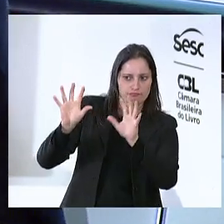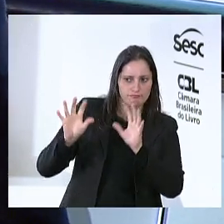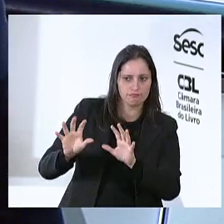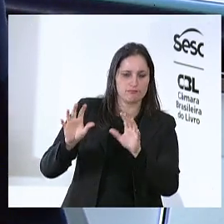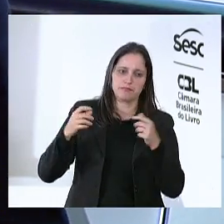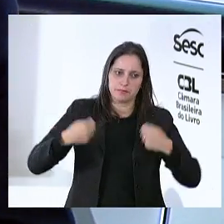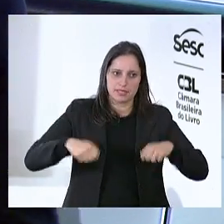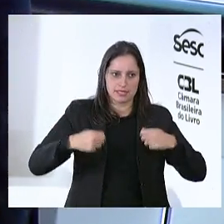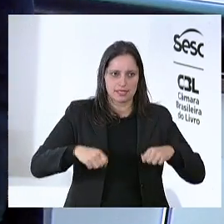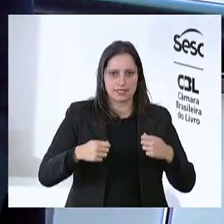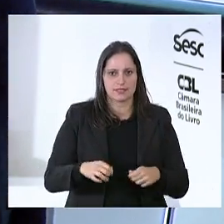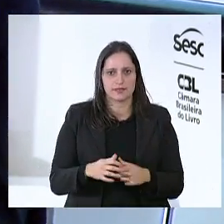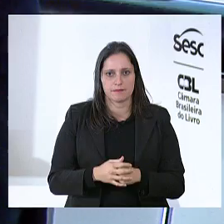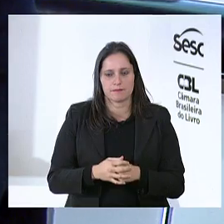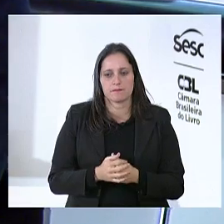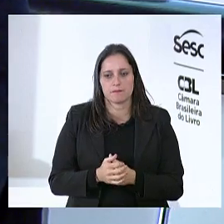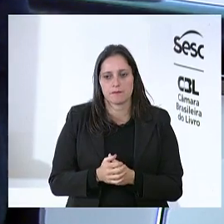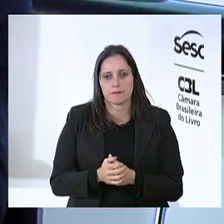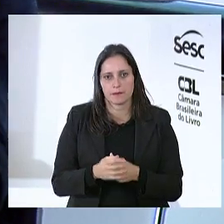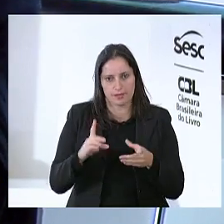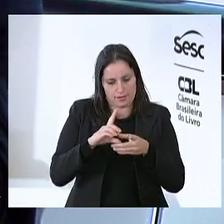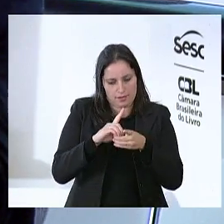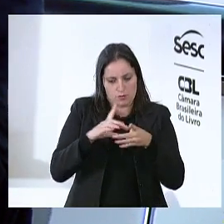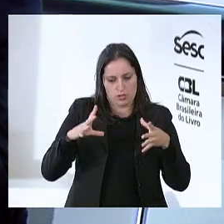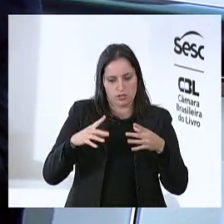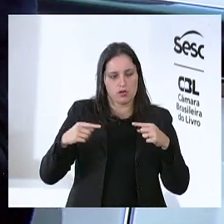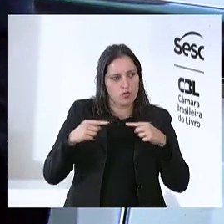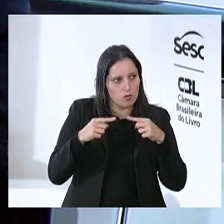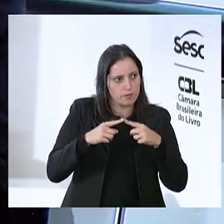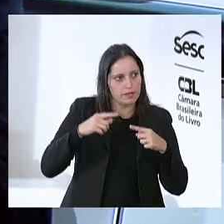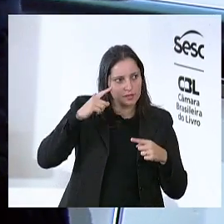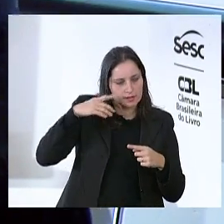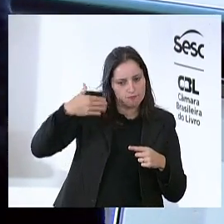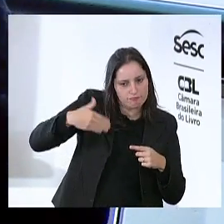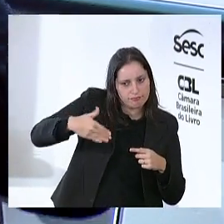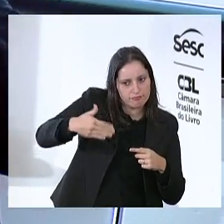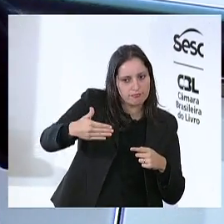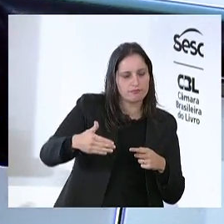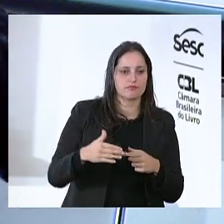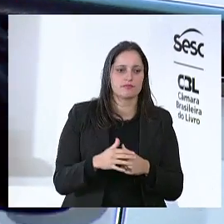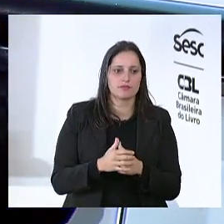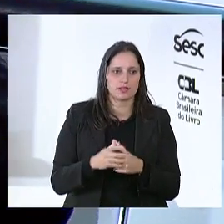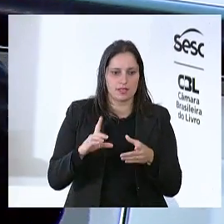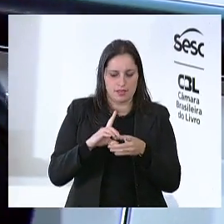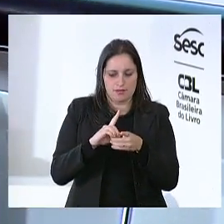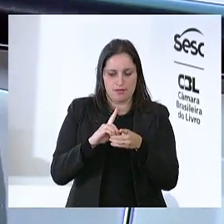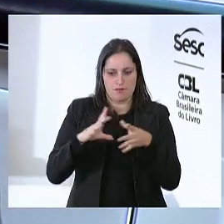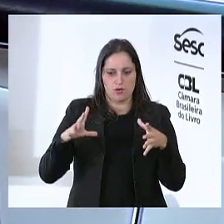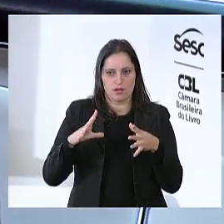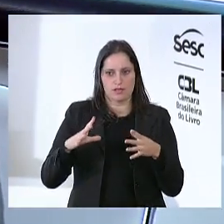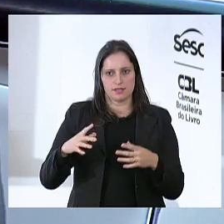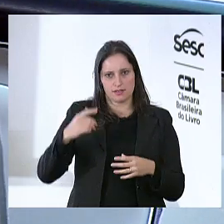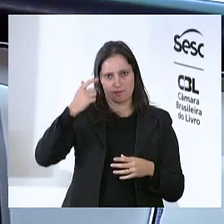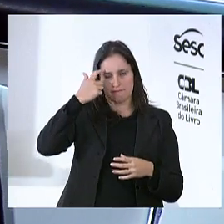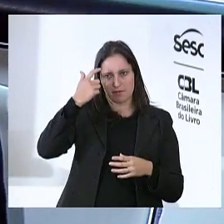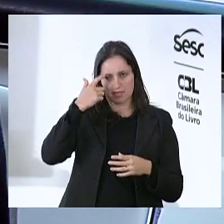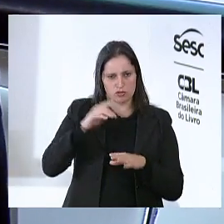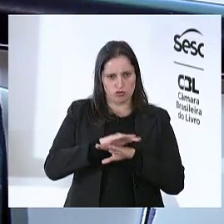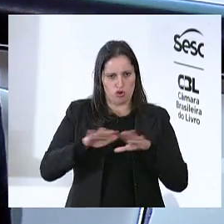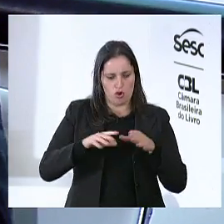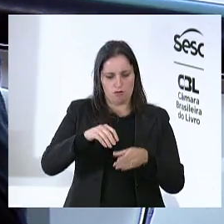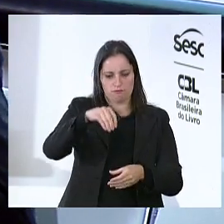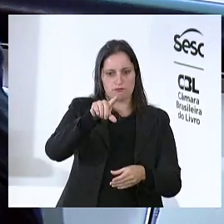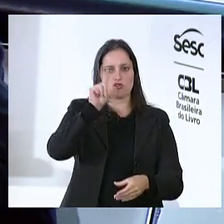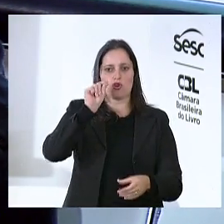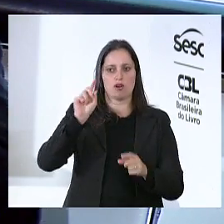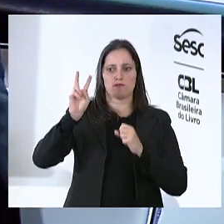dia, no cotidiano. A relação entre as pessoas tem que ser democrática. Isso é democracia. Esse negócio de que democracia é um regime político é muito limitado, né? Então, nós